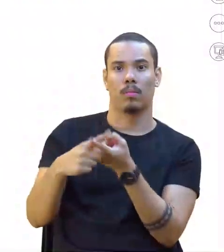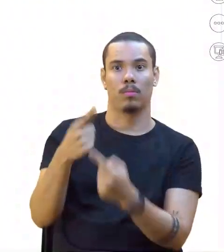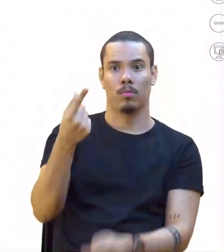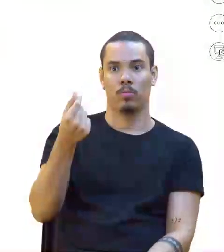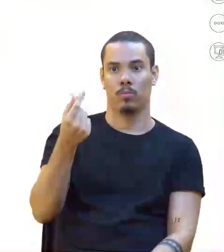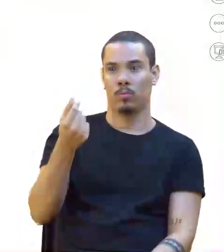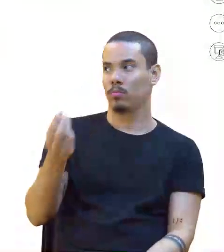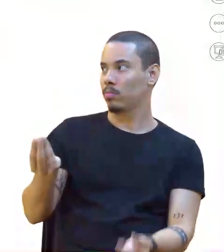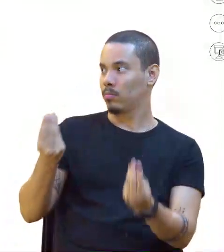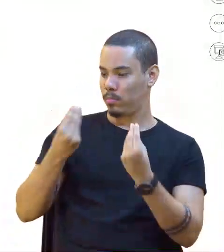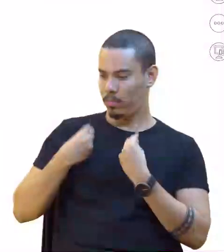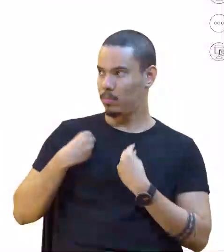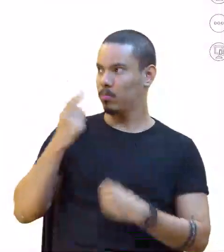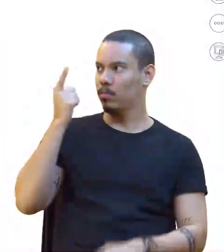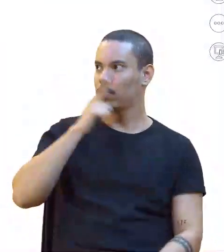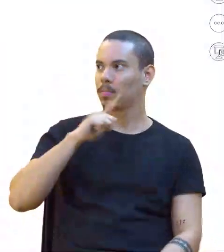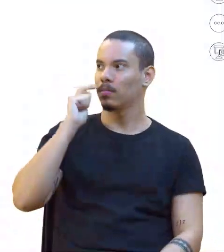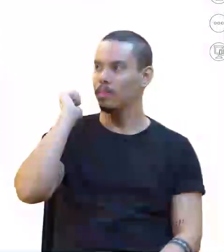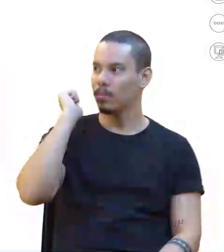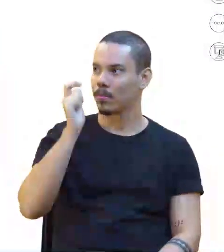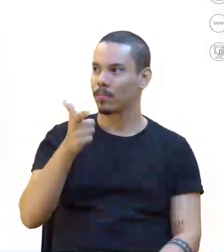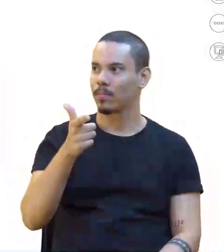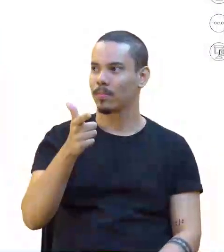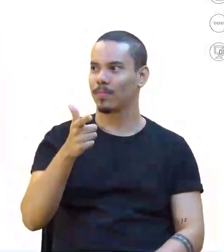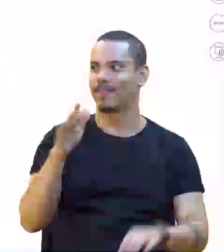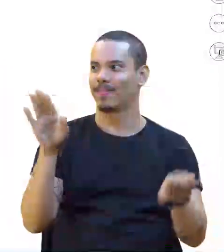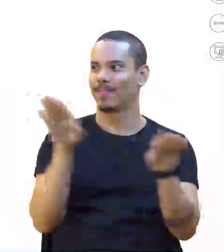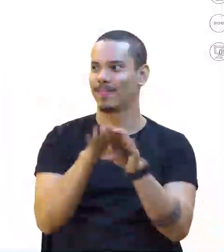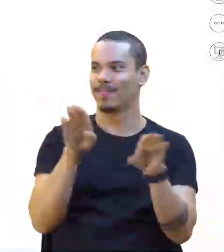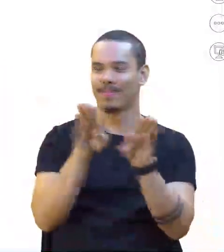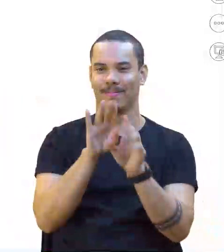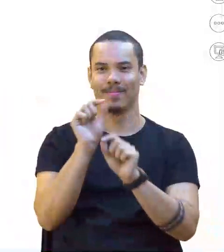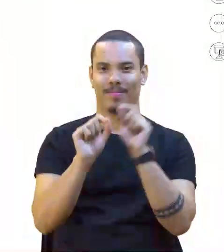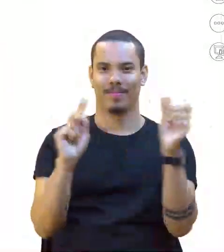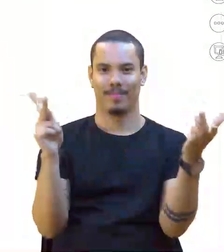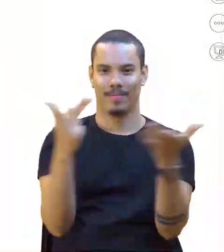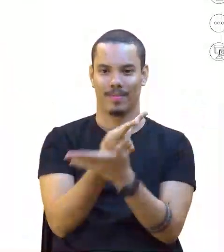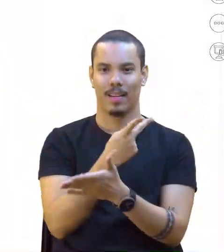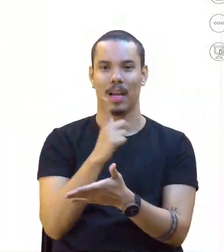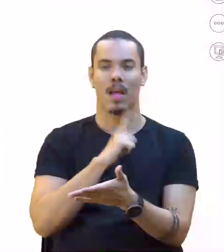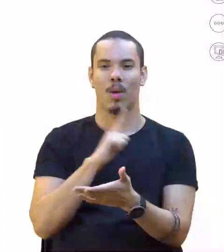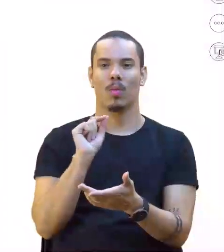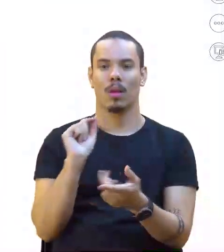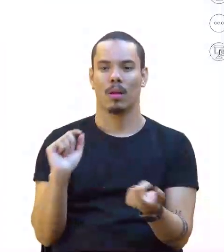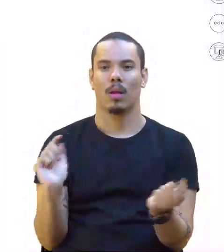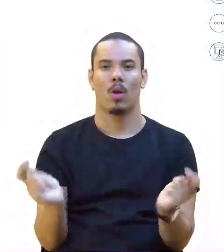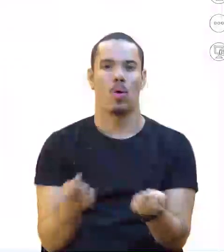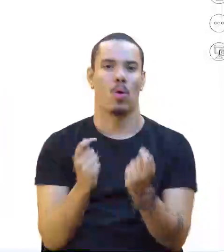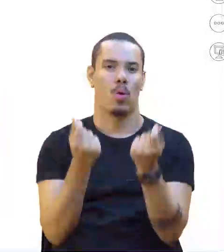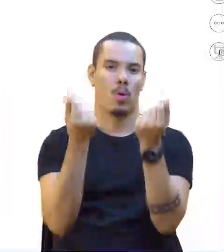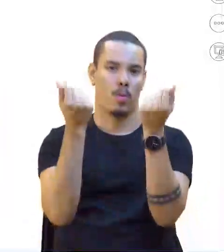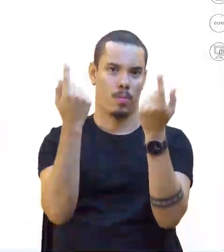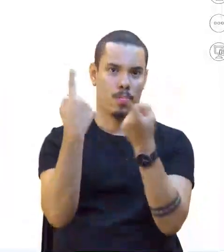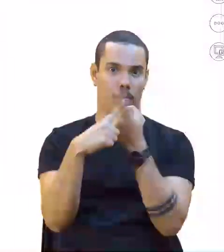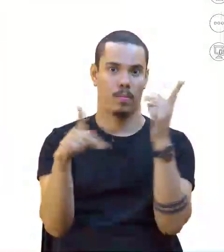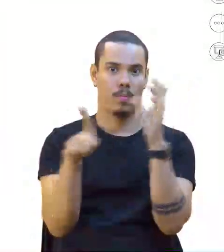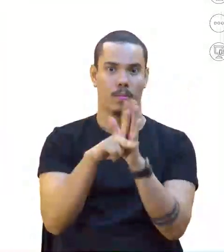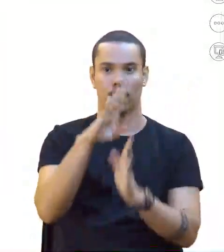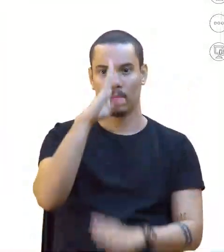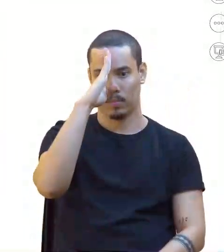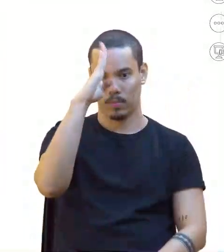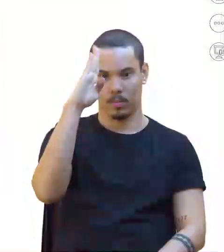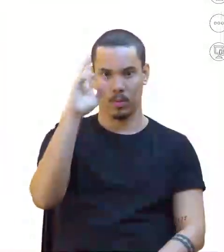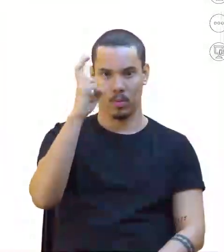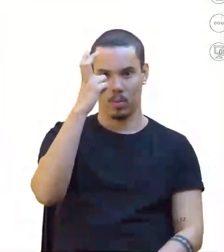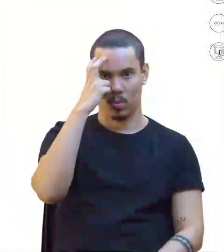regula. O dinheiro é o fator econômico, ele tem fator primordial na cultura